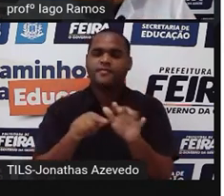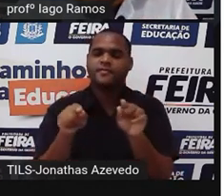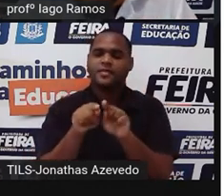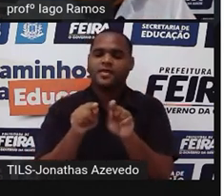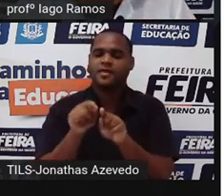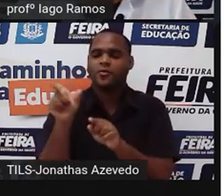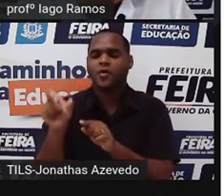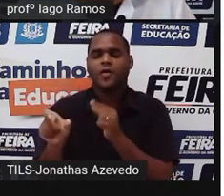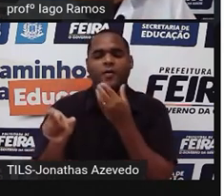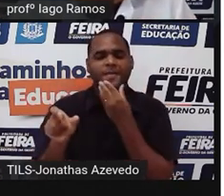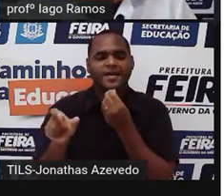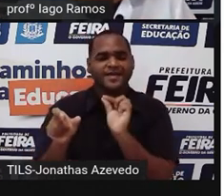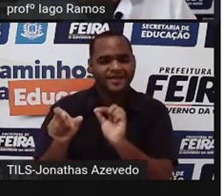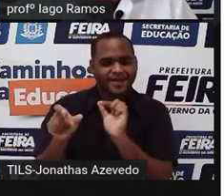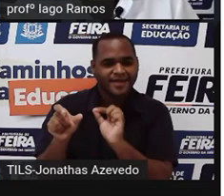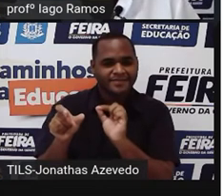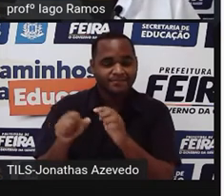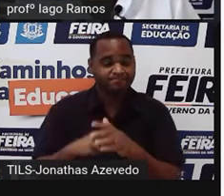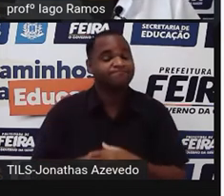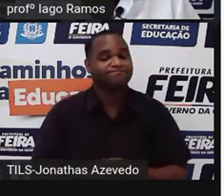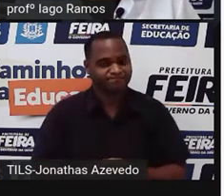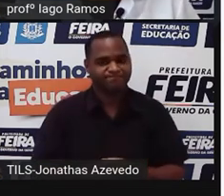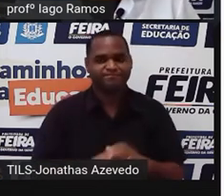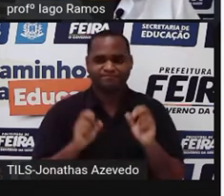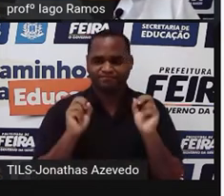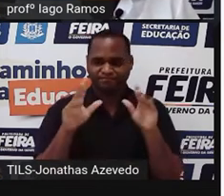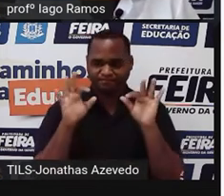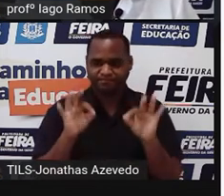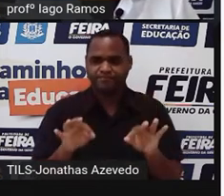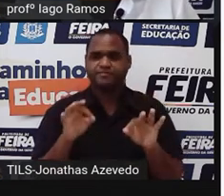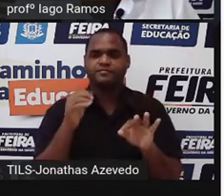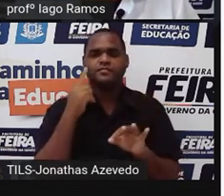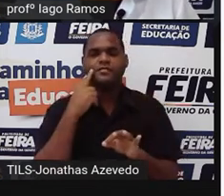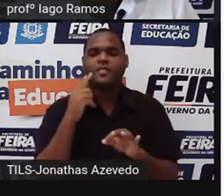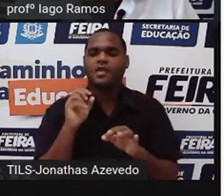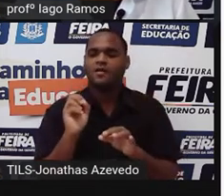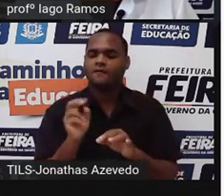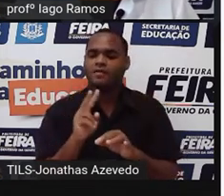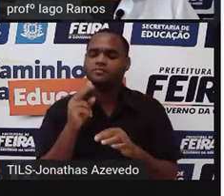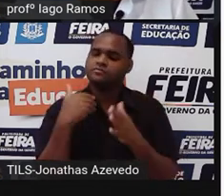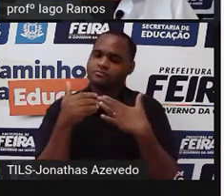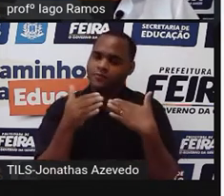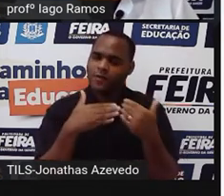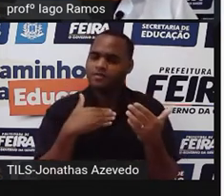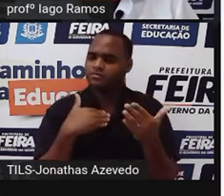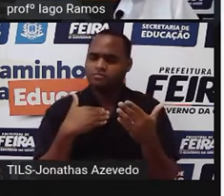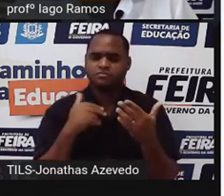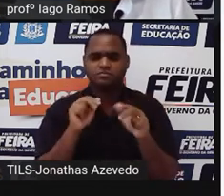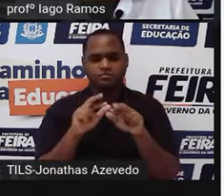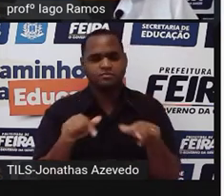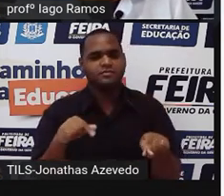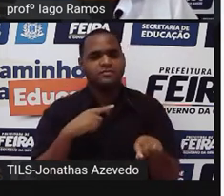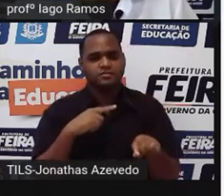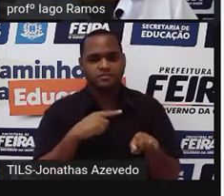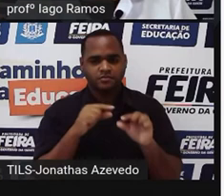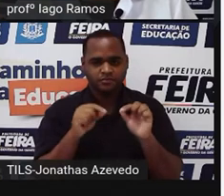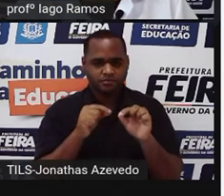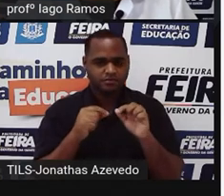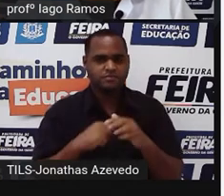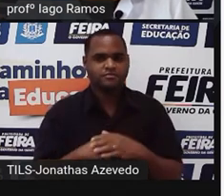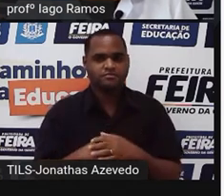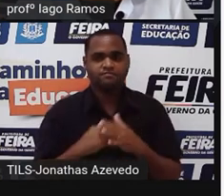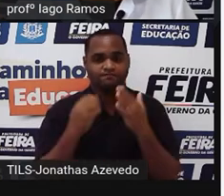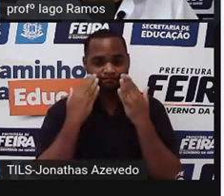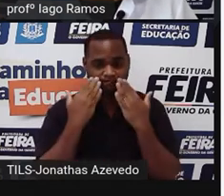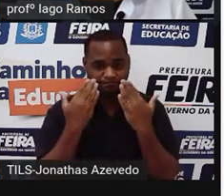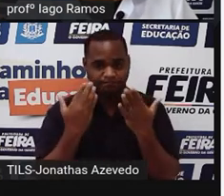foi Pitágoras, certo? Ele vale em qualquer triângulo retângulo. Então eu quero mostrar a você por que que esse